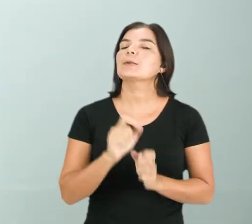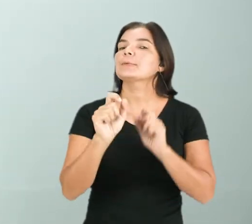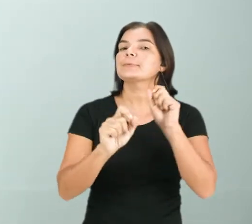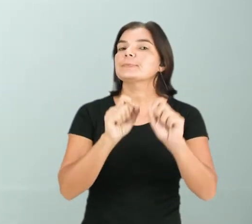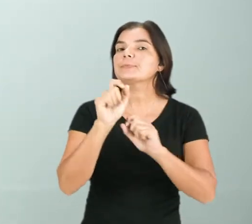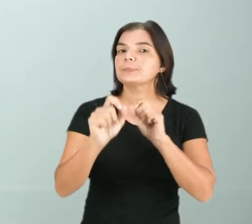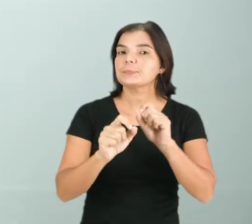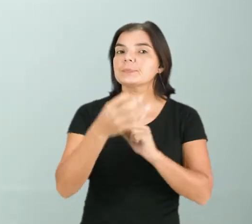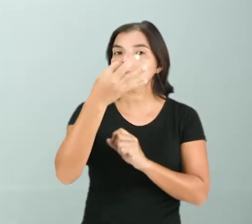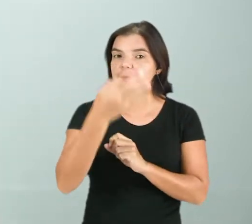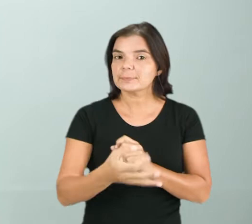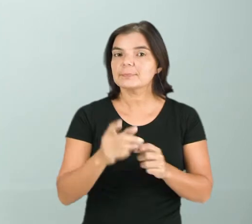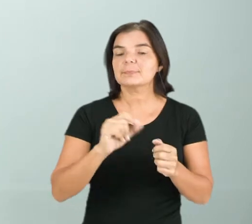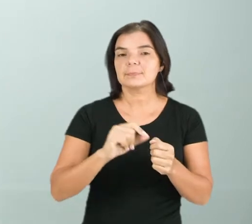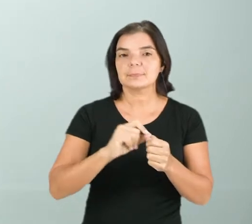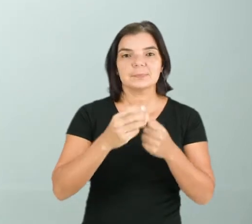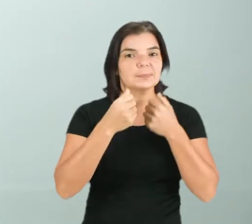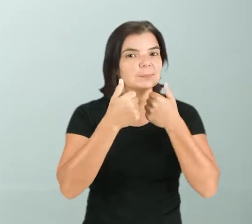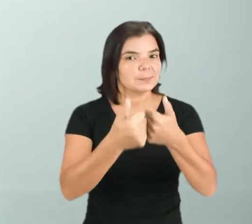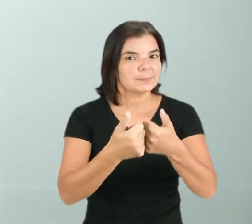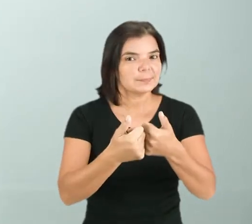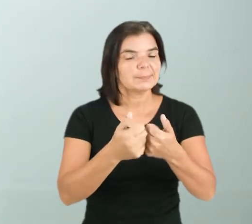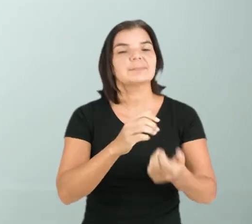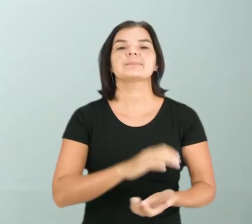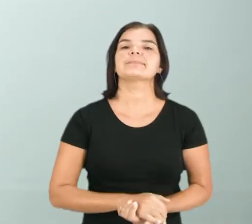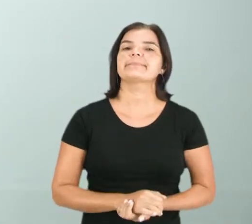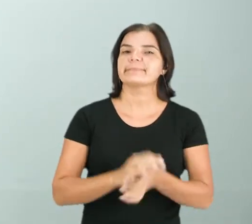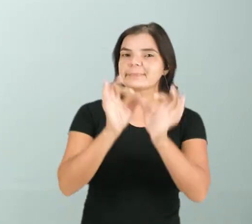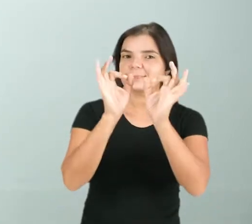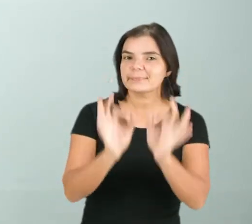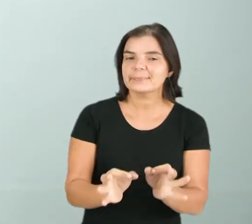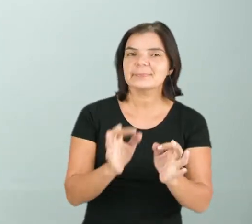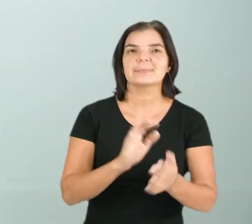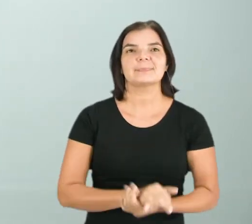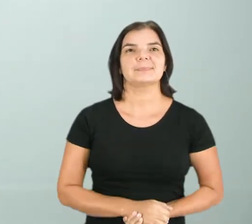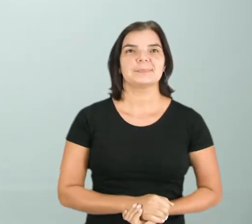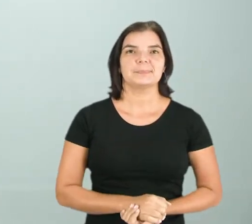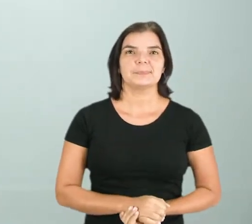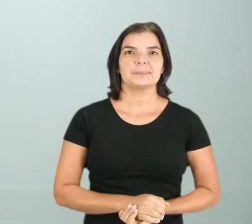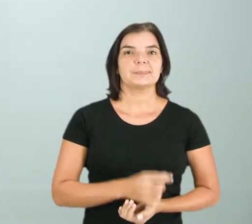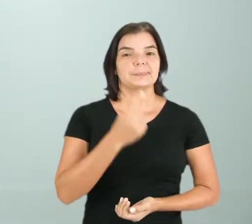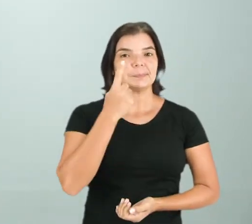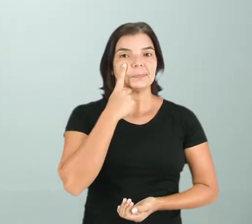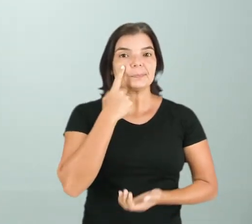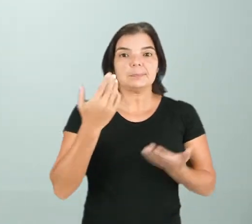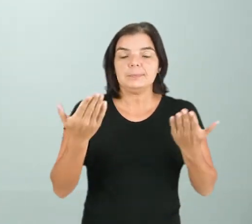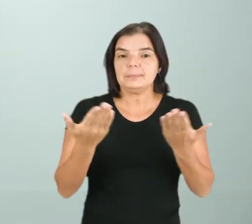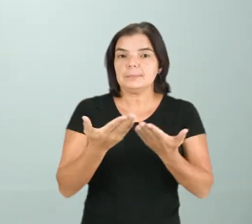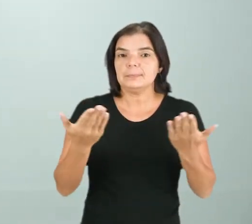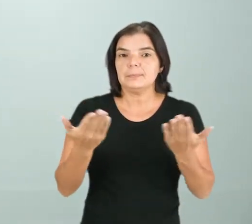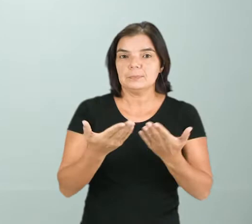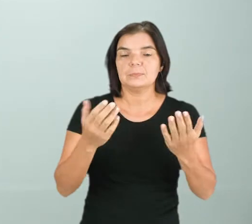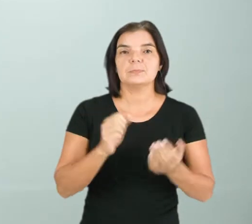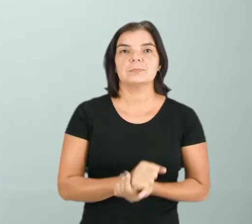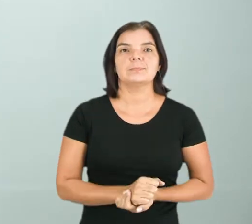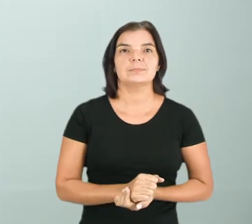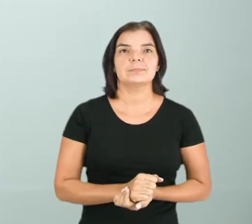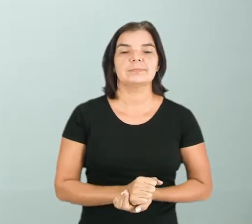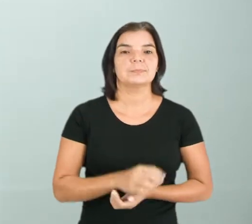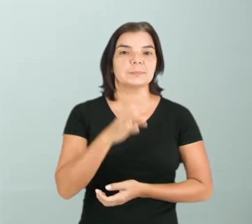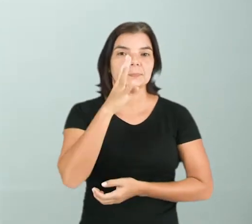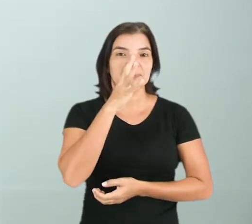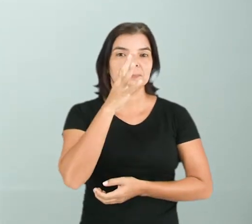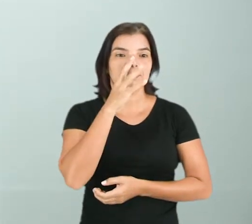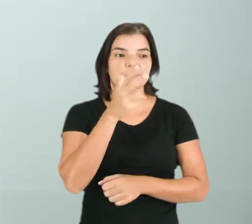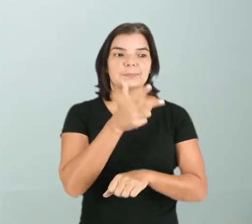é certo para fazer. Tudo bem até aí? Tudo certinho? Agora nós vamos